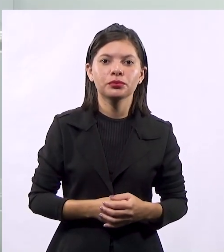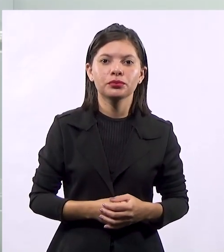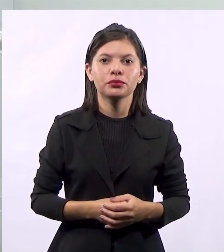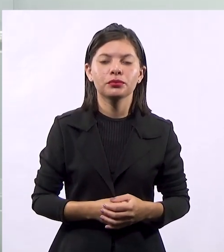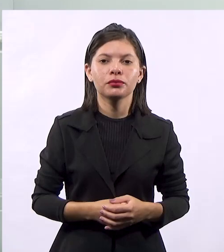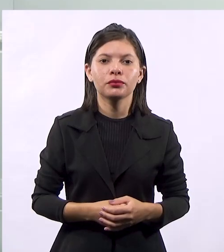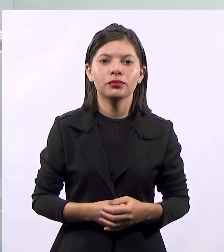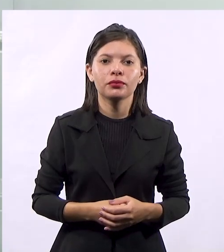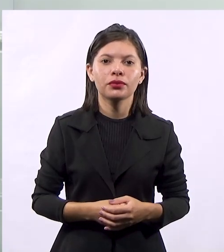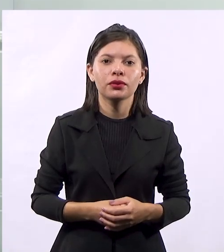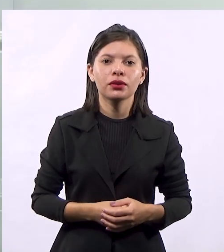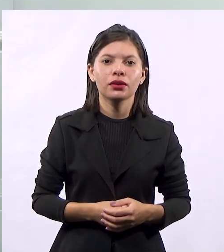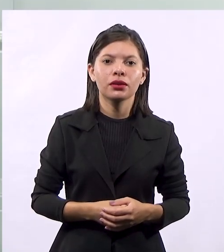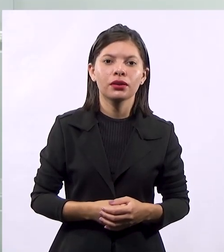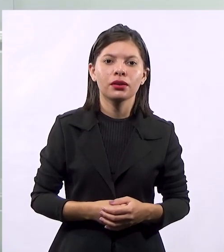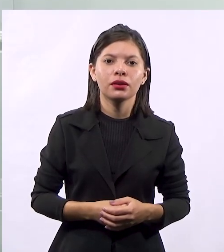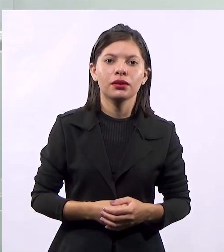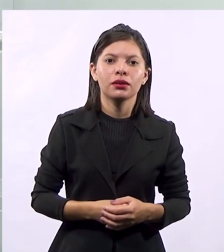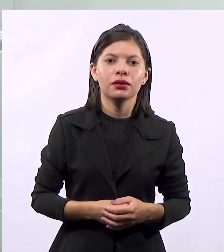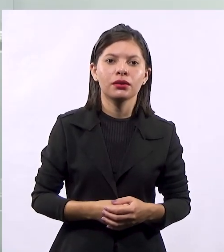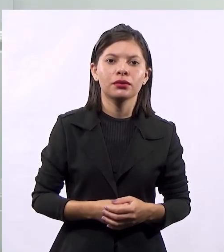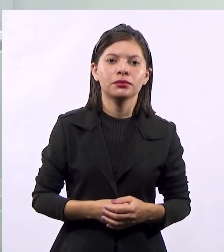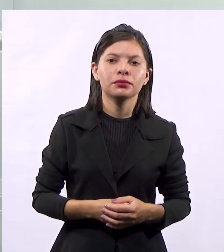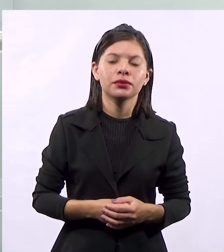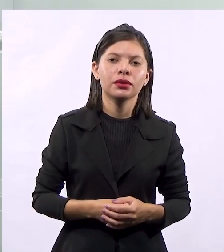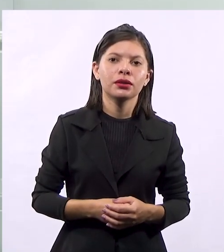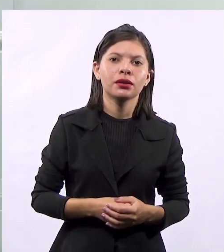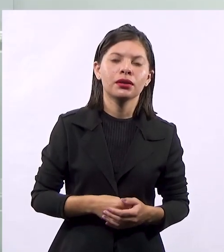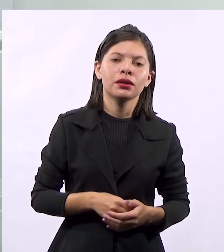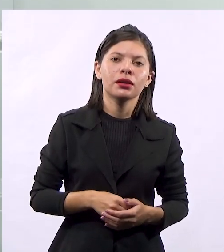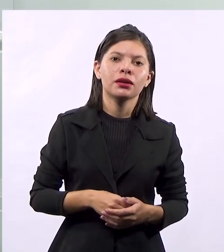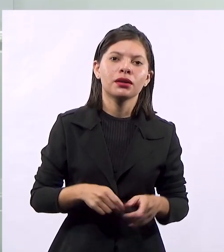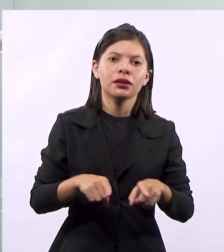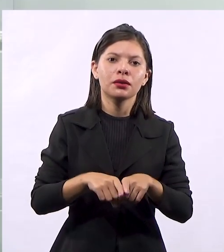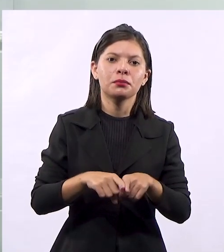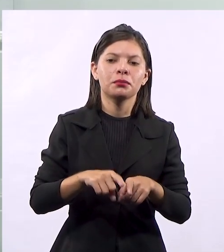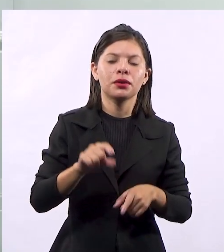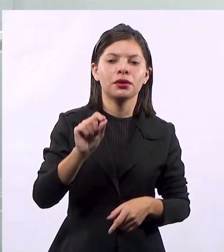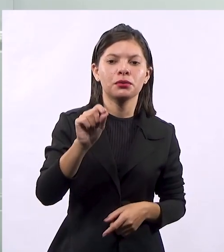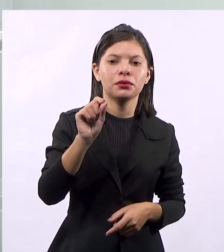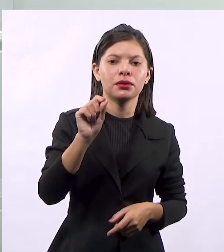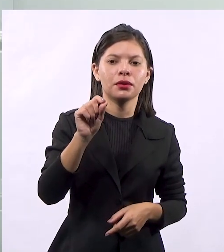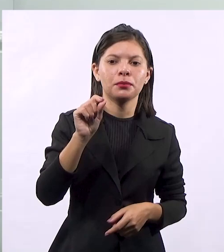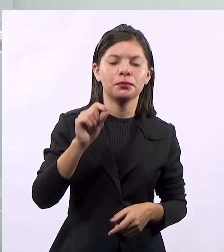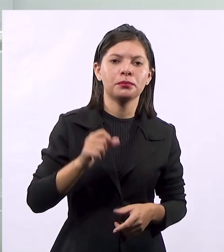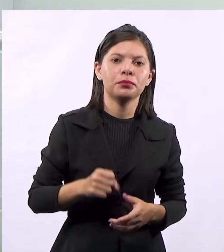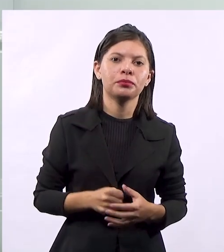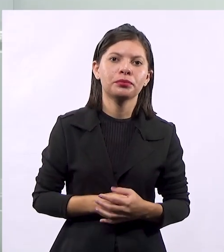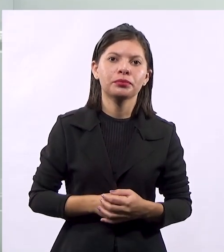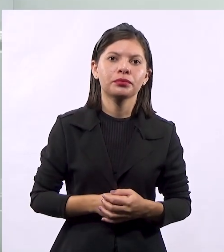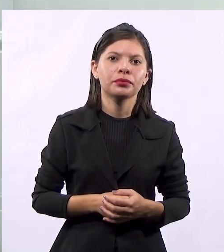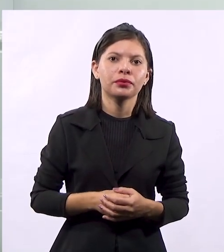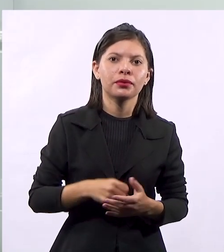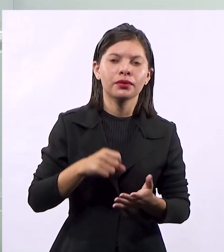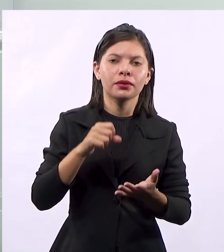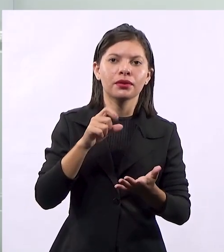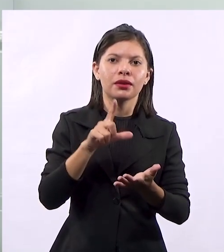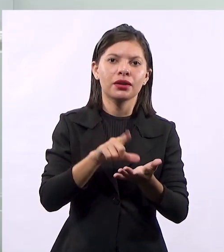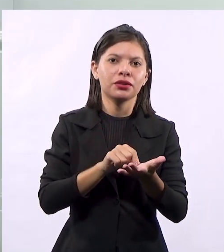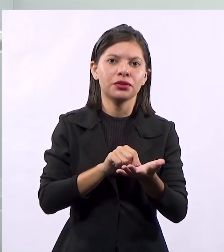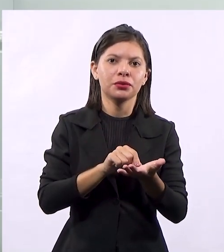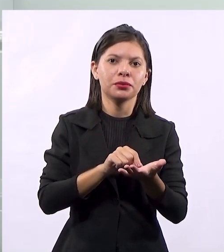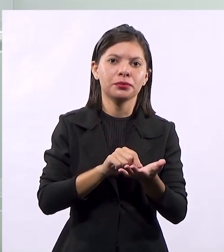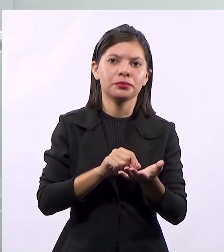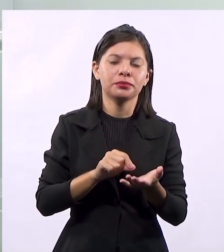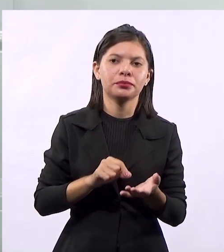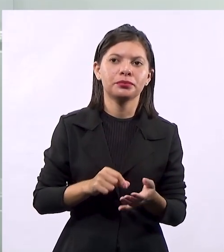como o direito da coletividade. Então, posto no artigo 6º está o direito à educação. Esse é um dos primeiros textos em